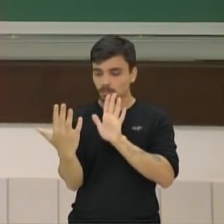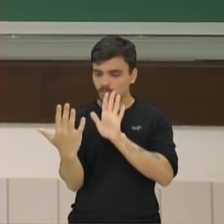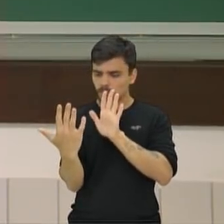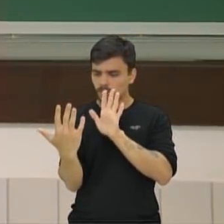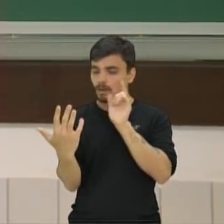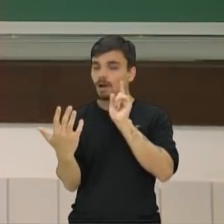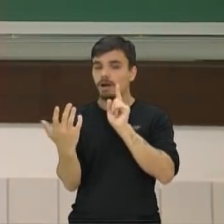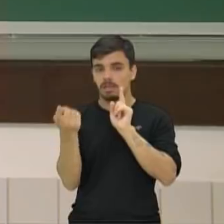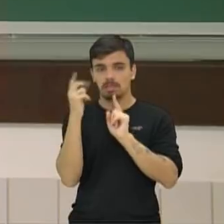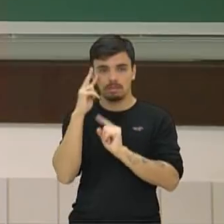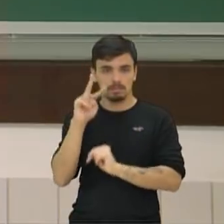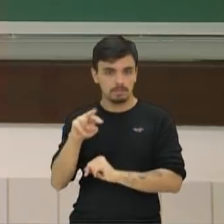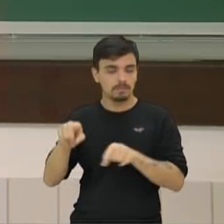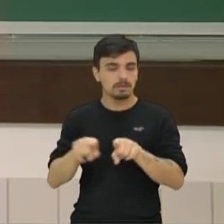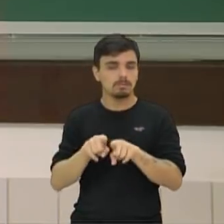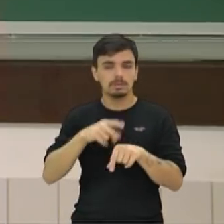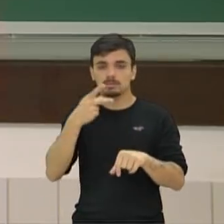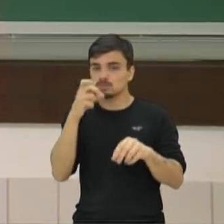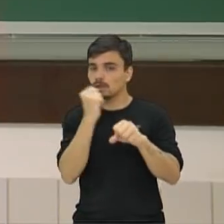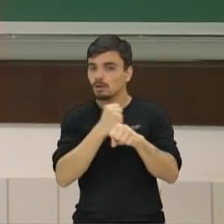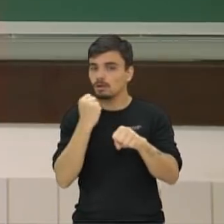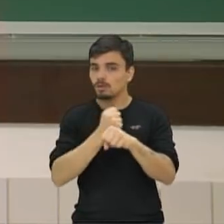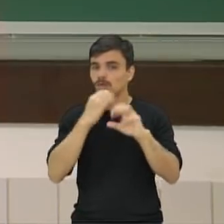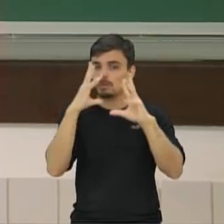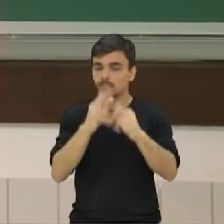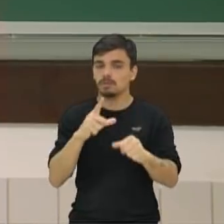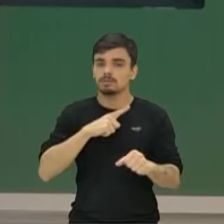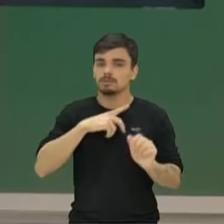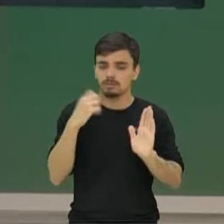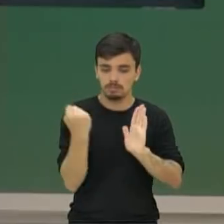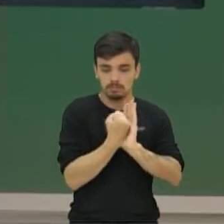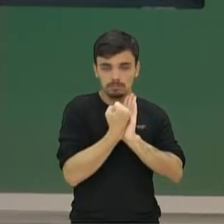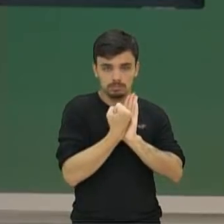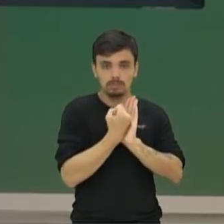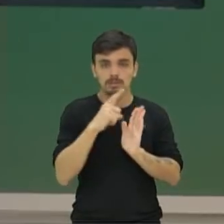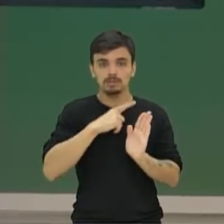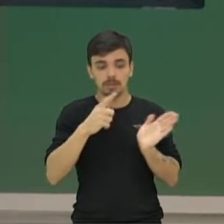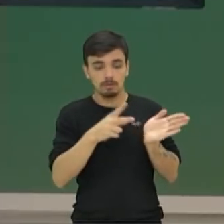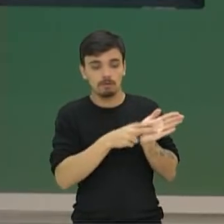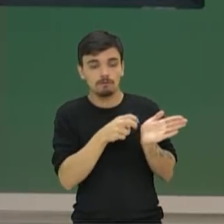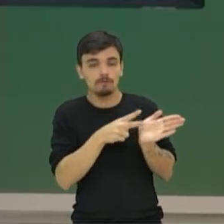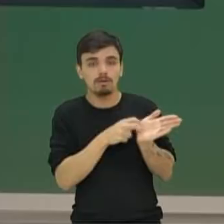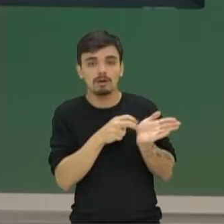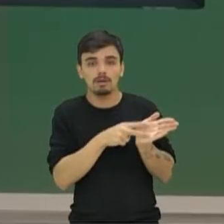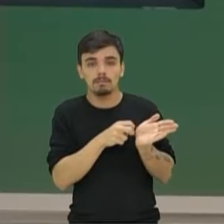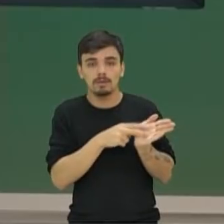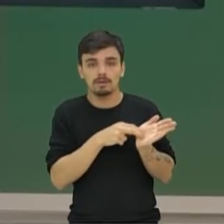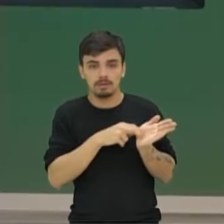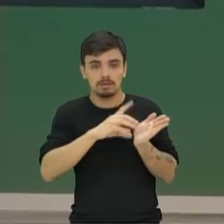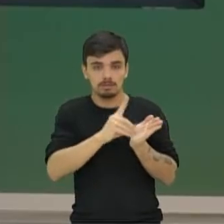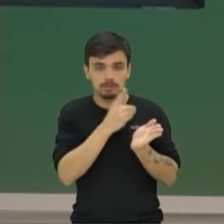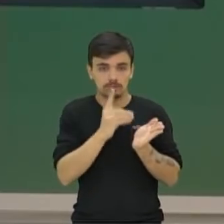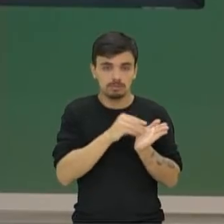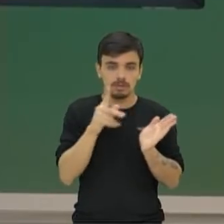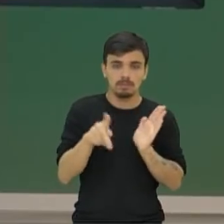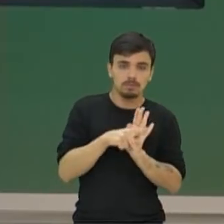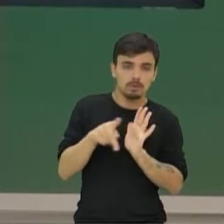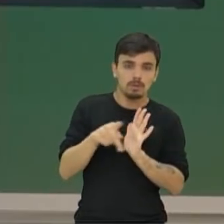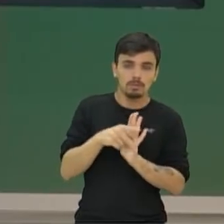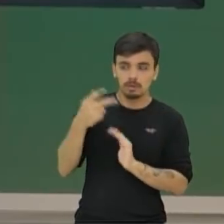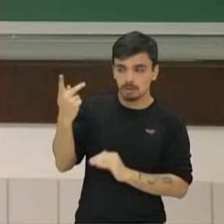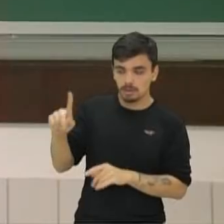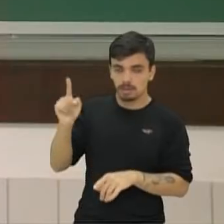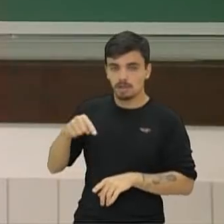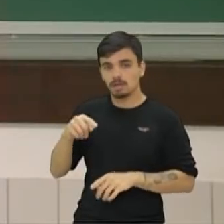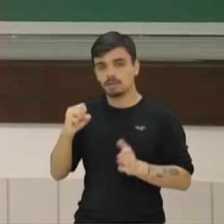E além disso, toda a sua obra tinha um símbolo. Ele tinha um vocabulário, um dicionário próprio dele, que